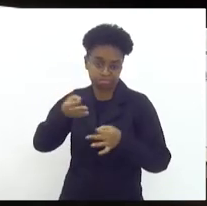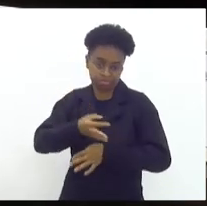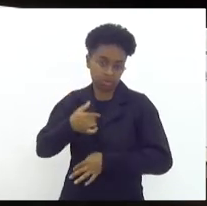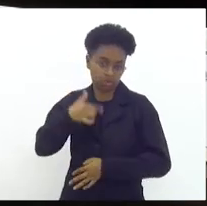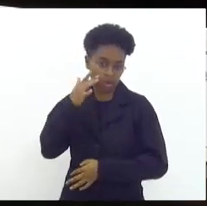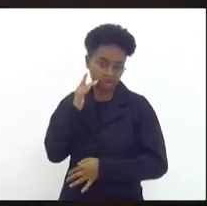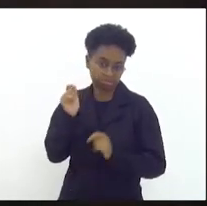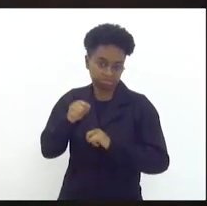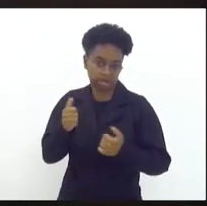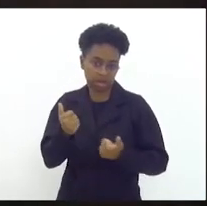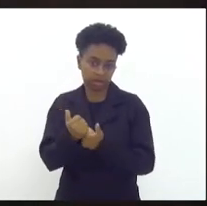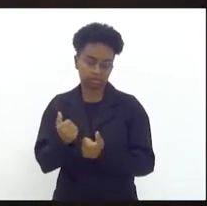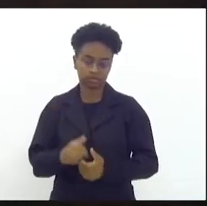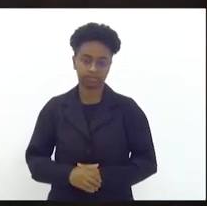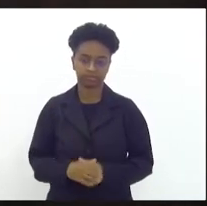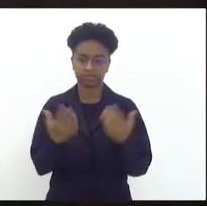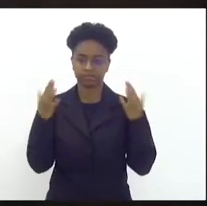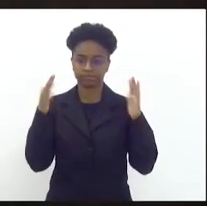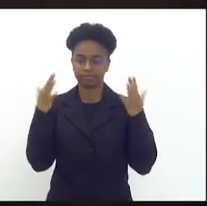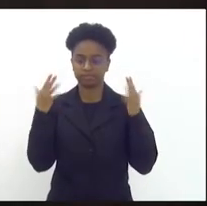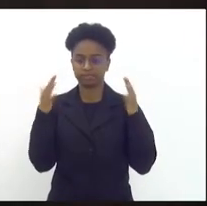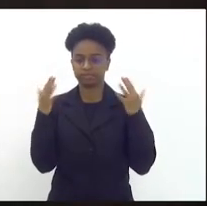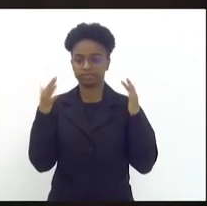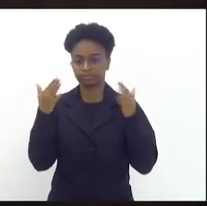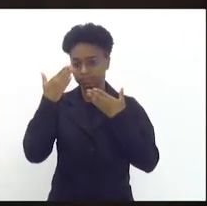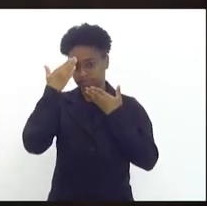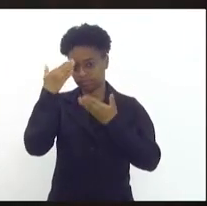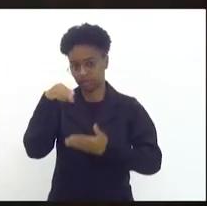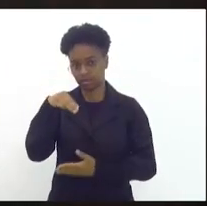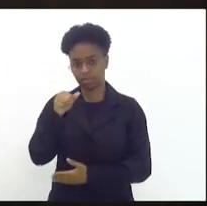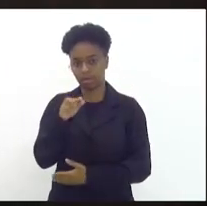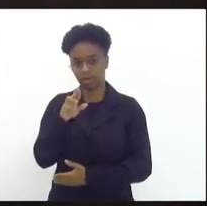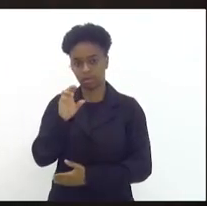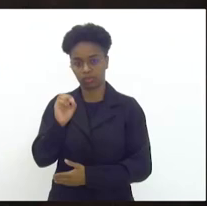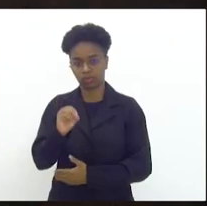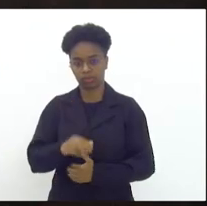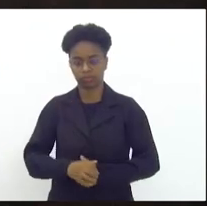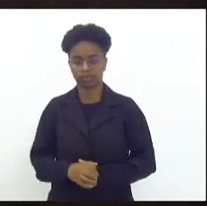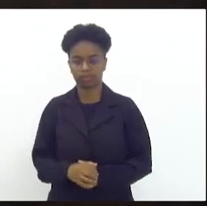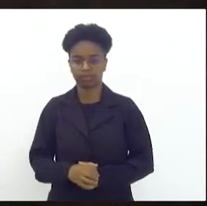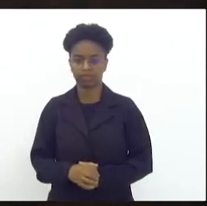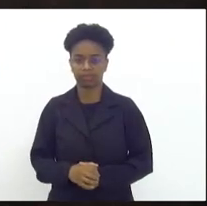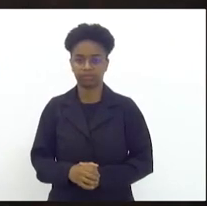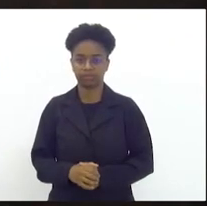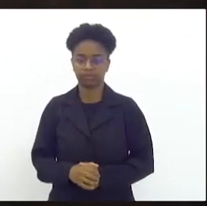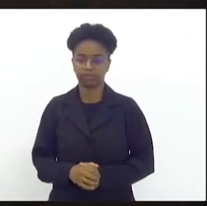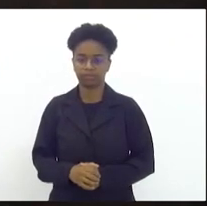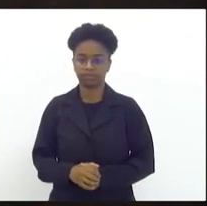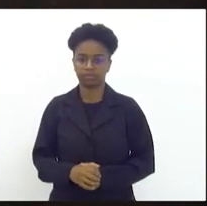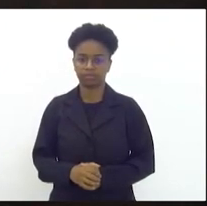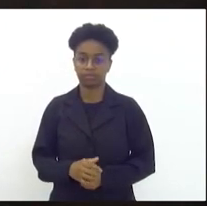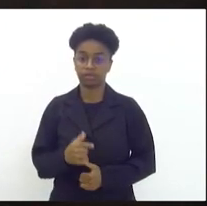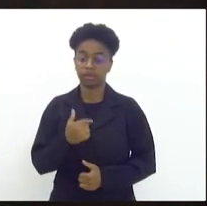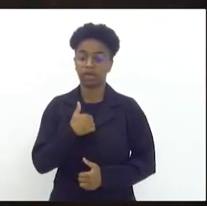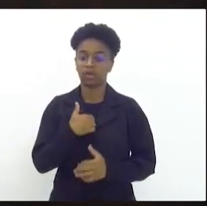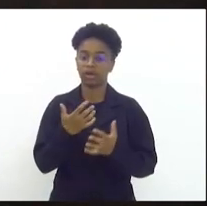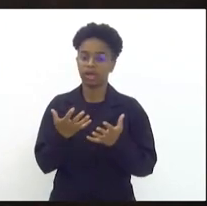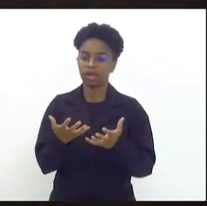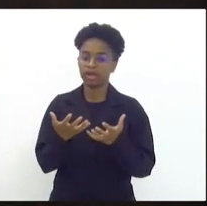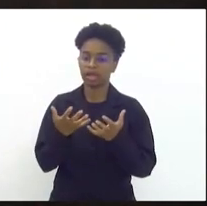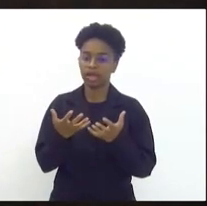obrigado Agradeço o Mauro eu queria aqui como